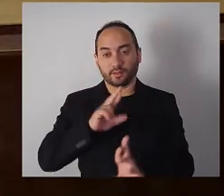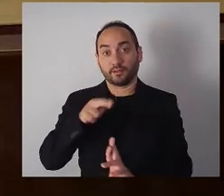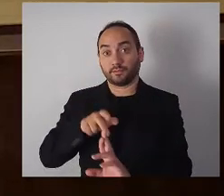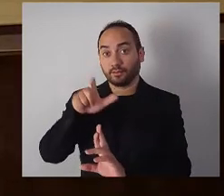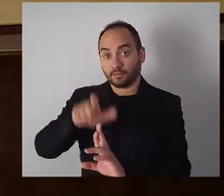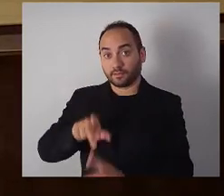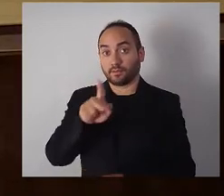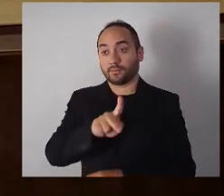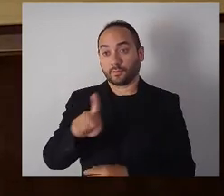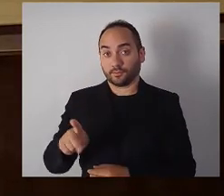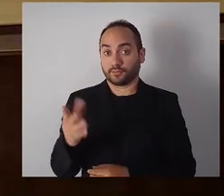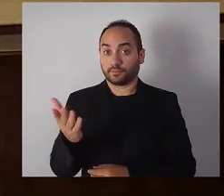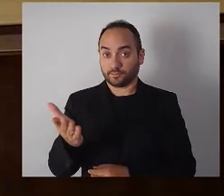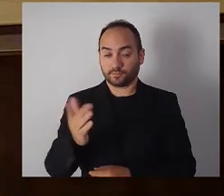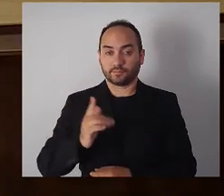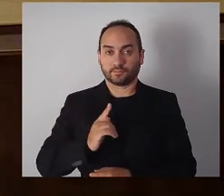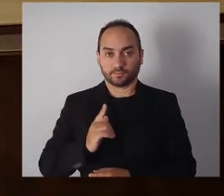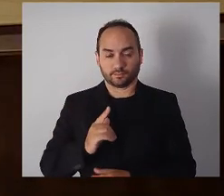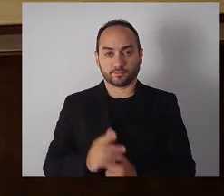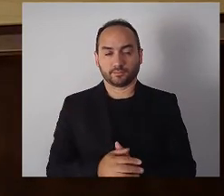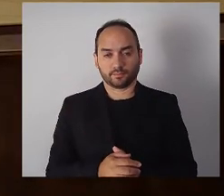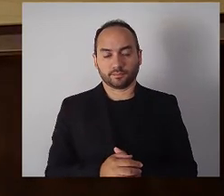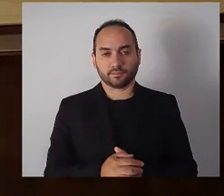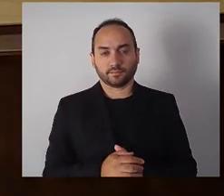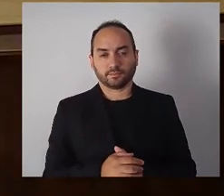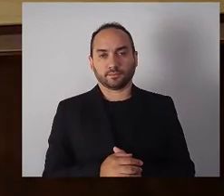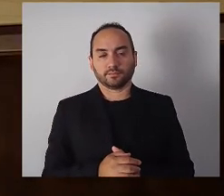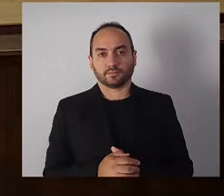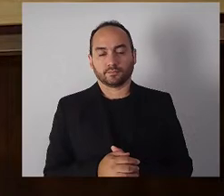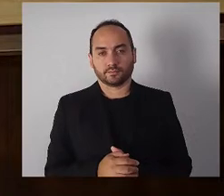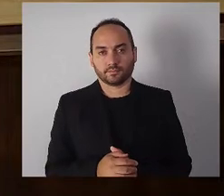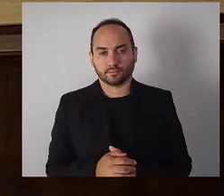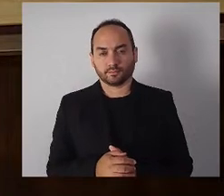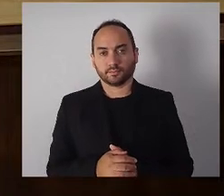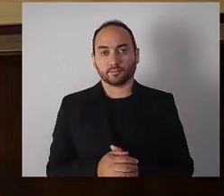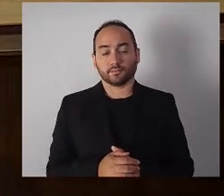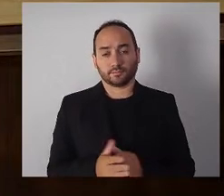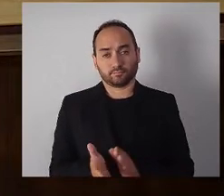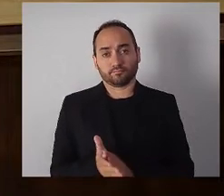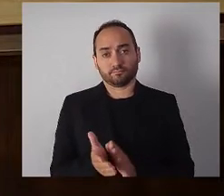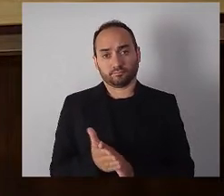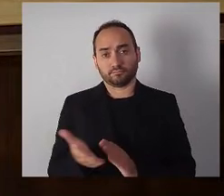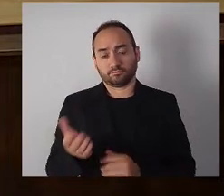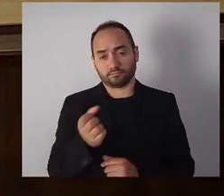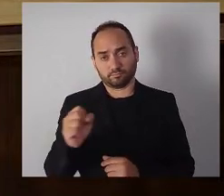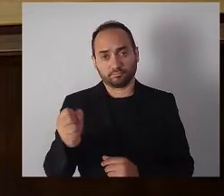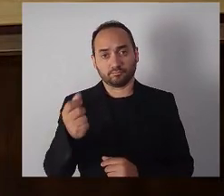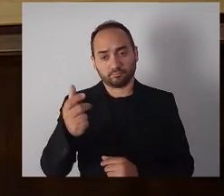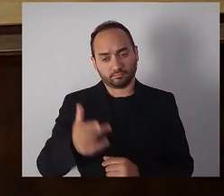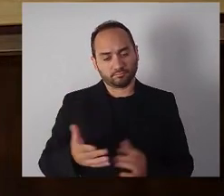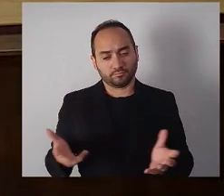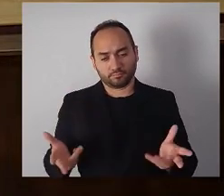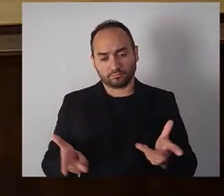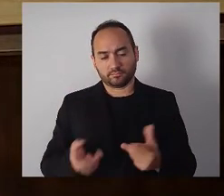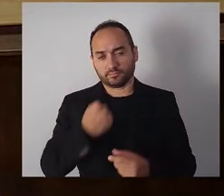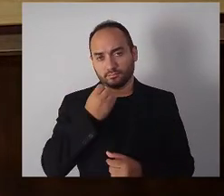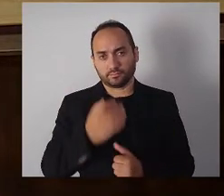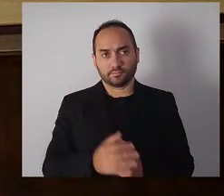ao professor doutor Minami. Muito bem. E parabéns à Vossa Excelência pela sua belíssima